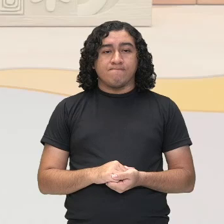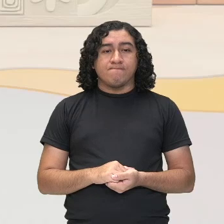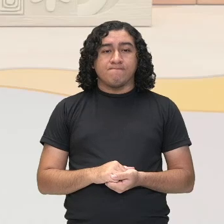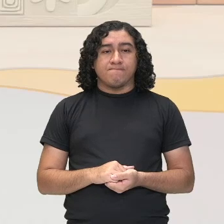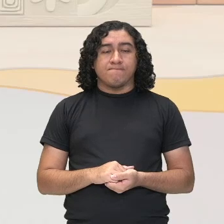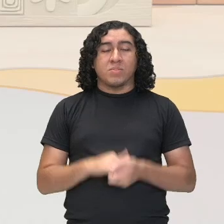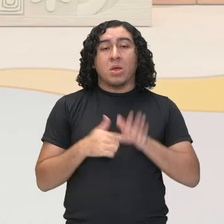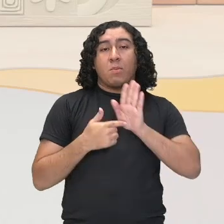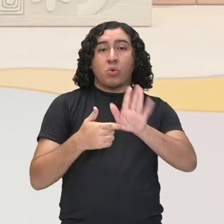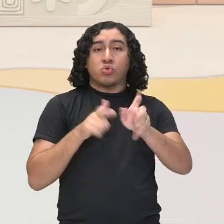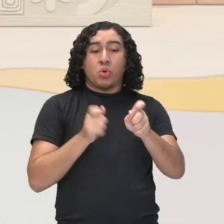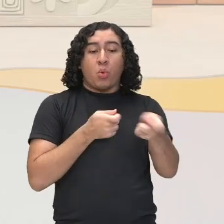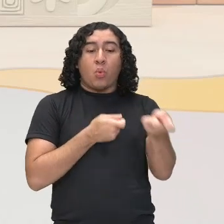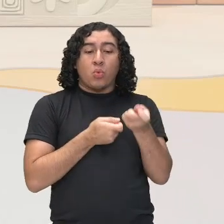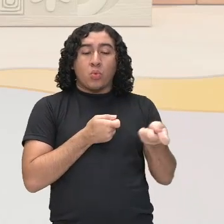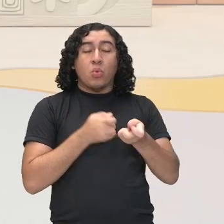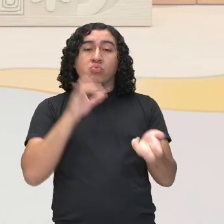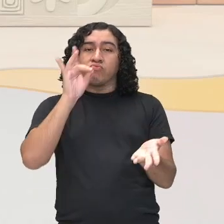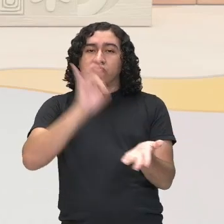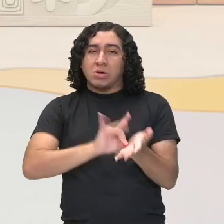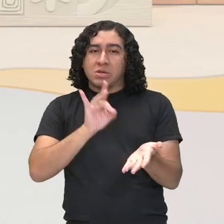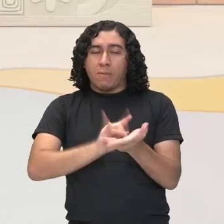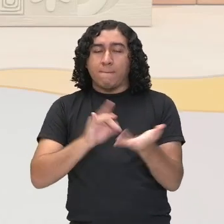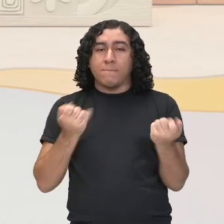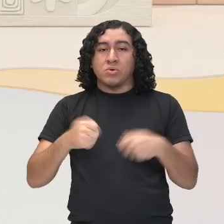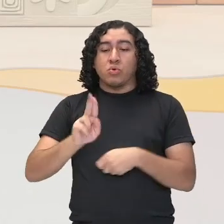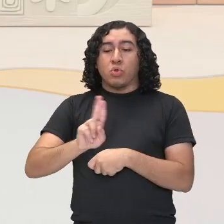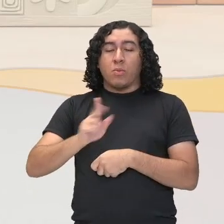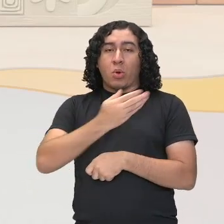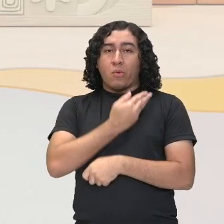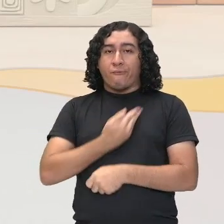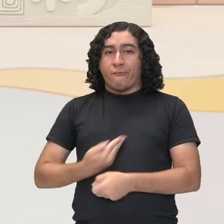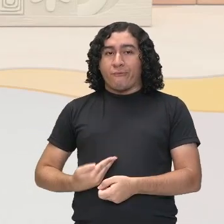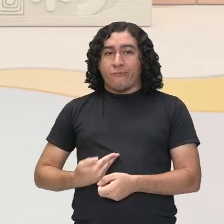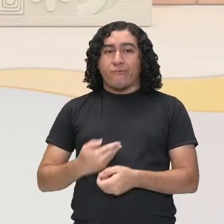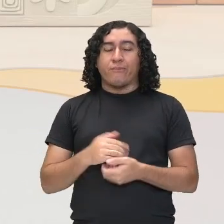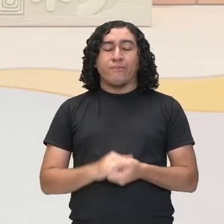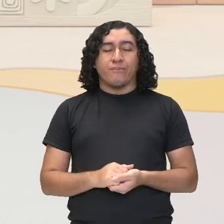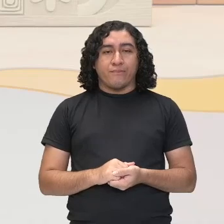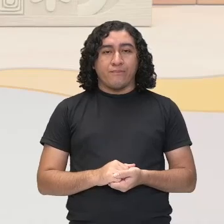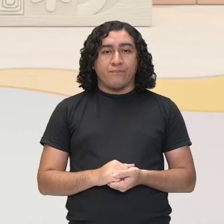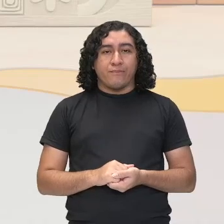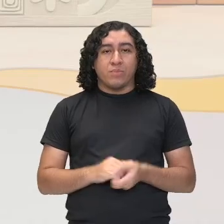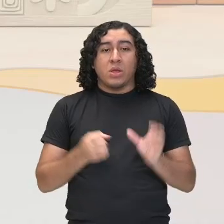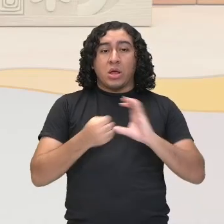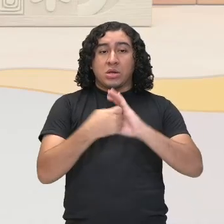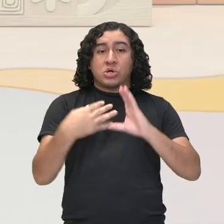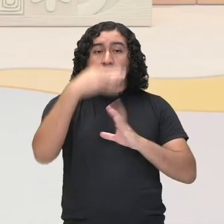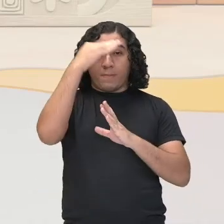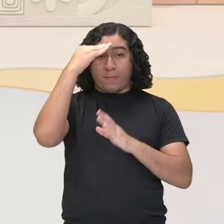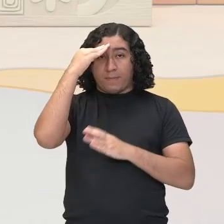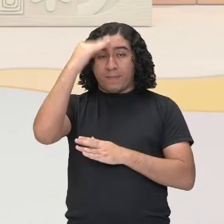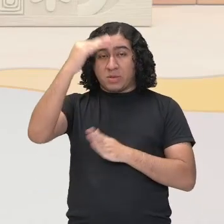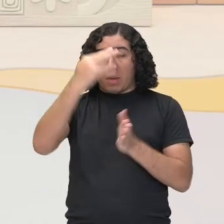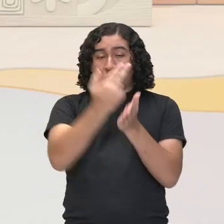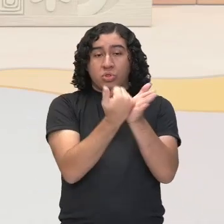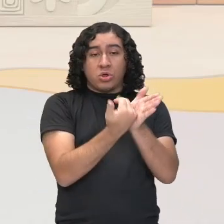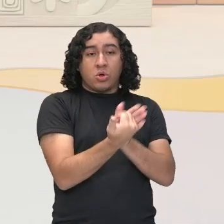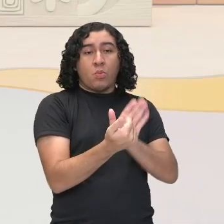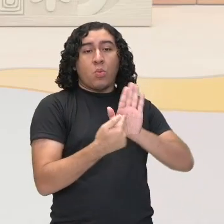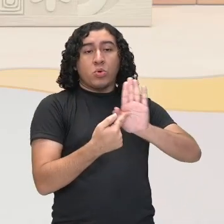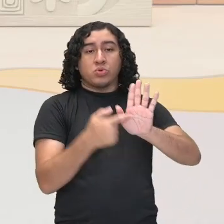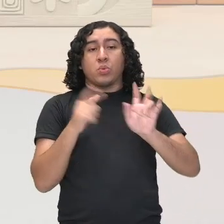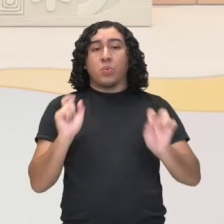de um controle estabelecido que podemos chamar de governo. Então, a característica principal dessa obra é mostrar o